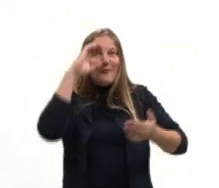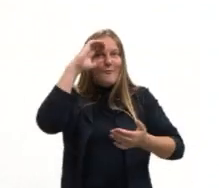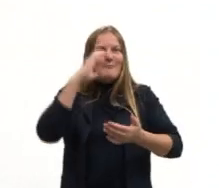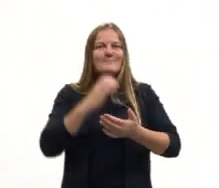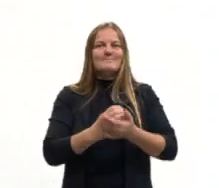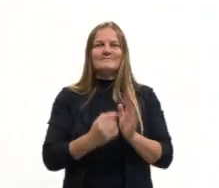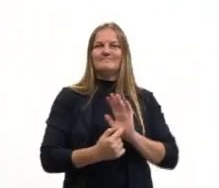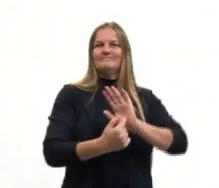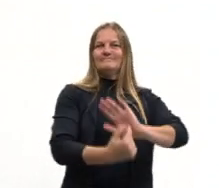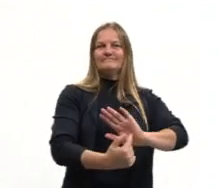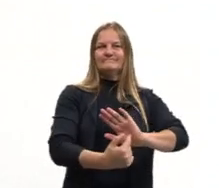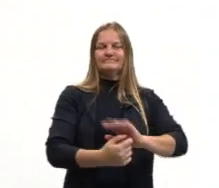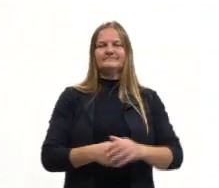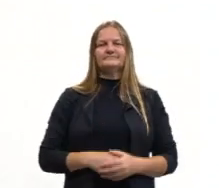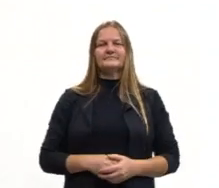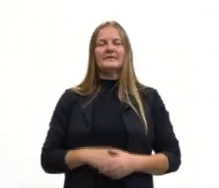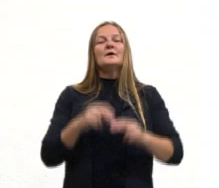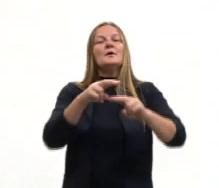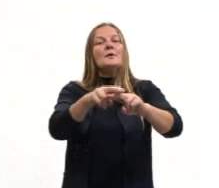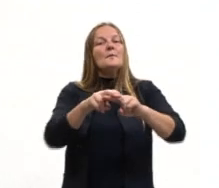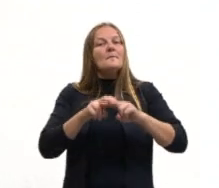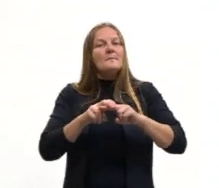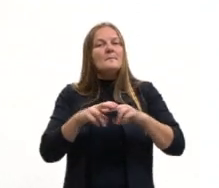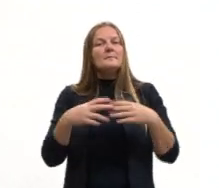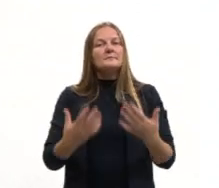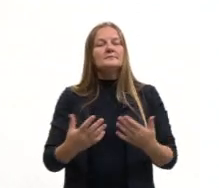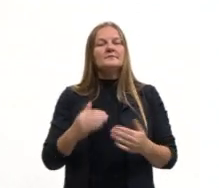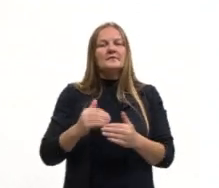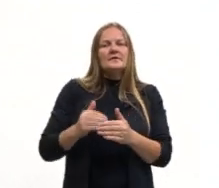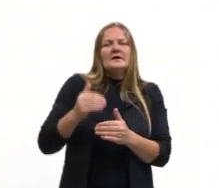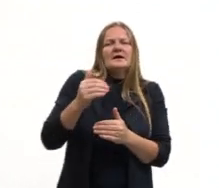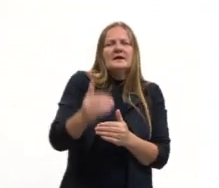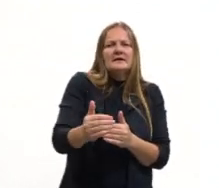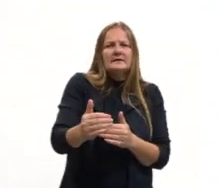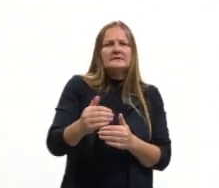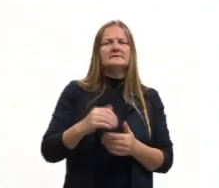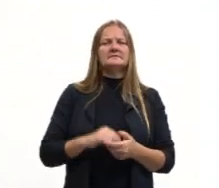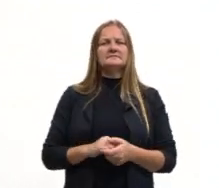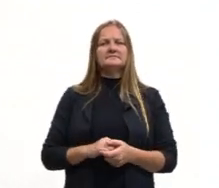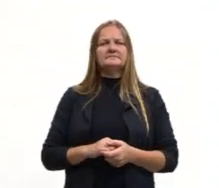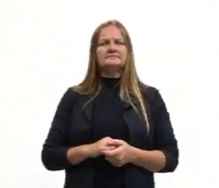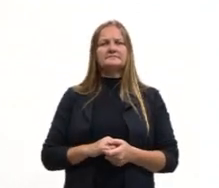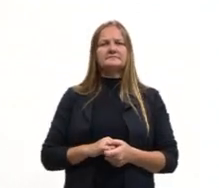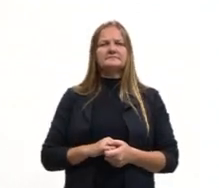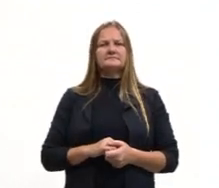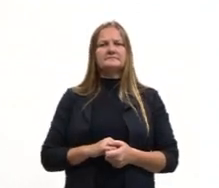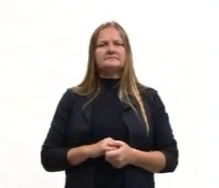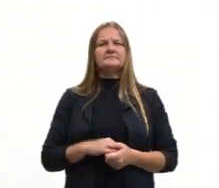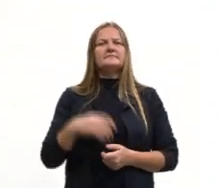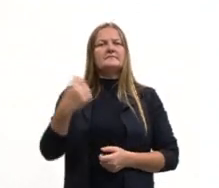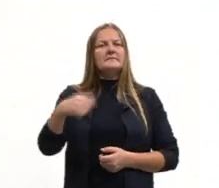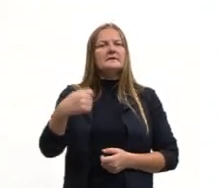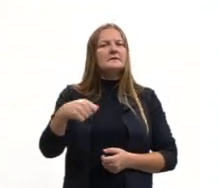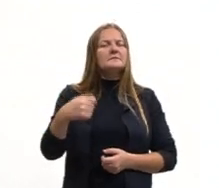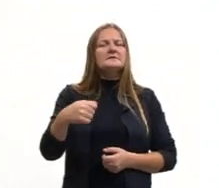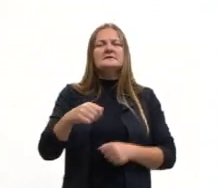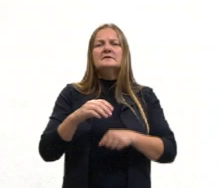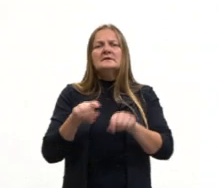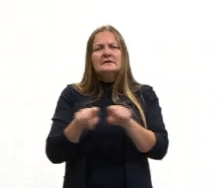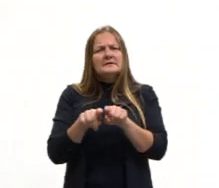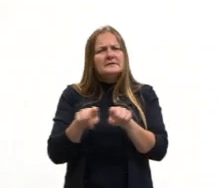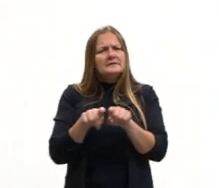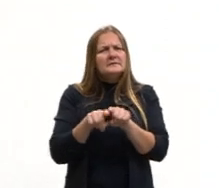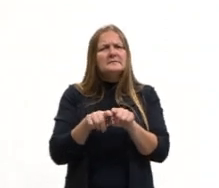certo para isso além dos conectores interfrásicos precisamos também